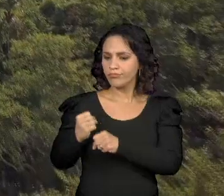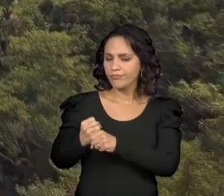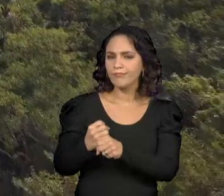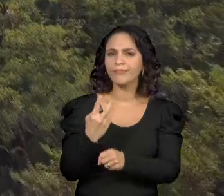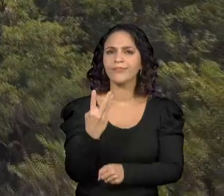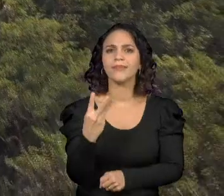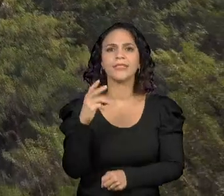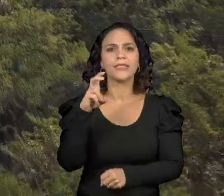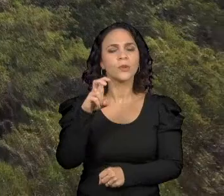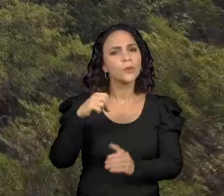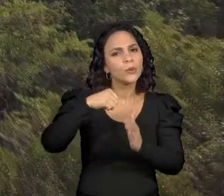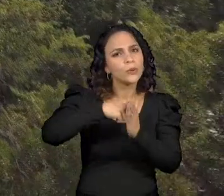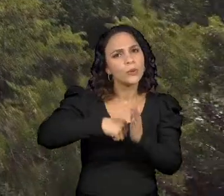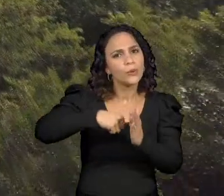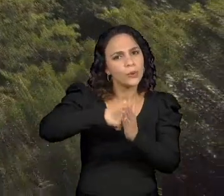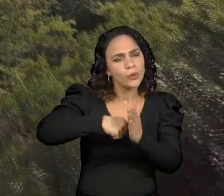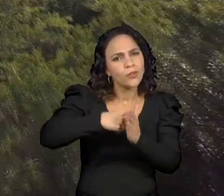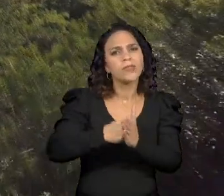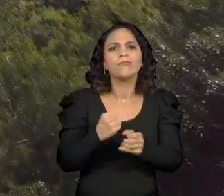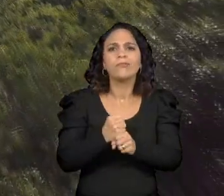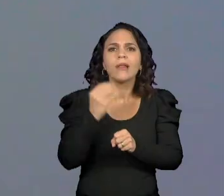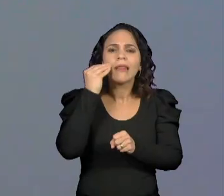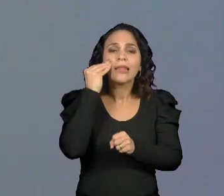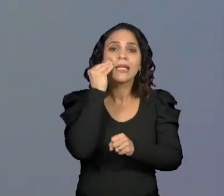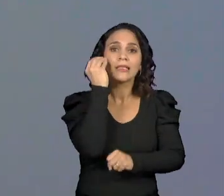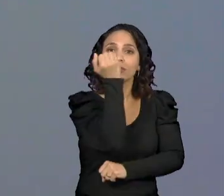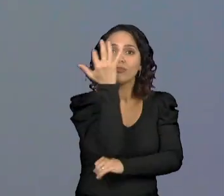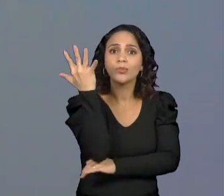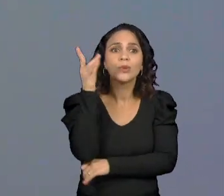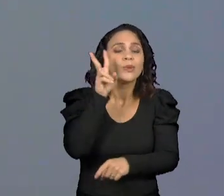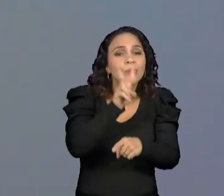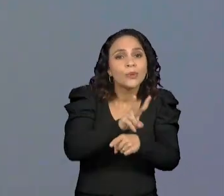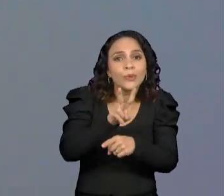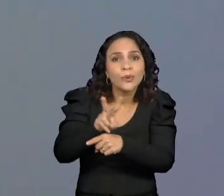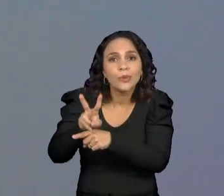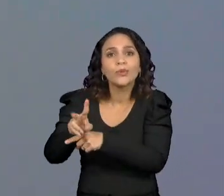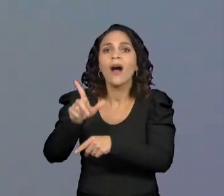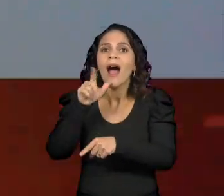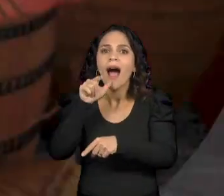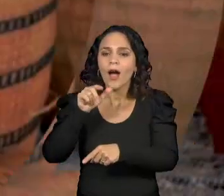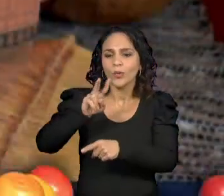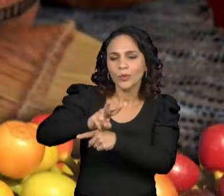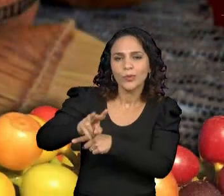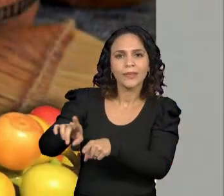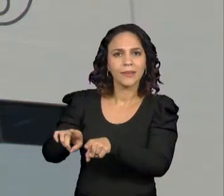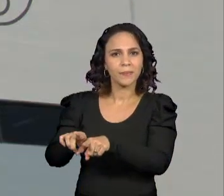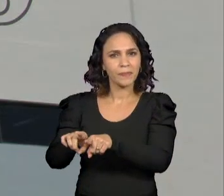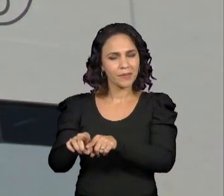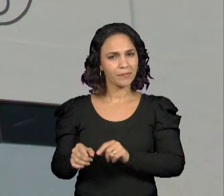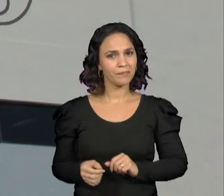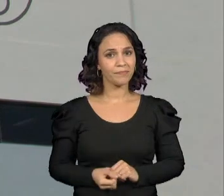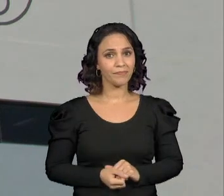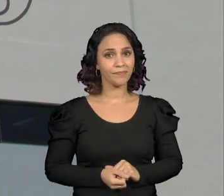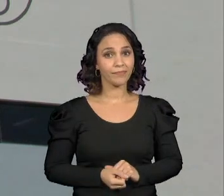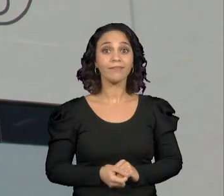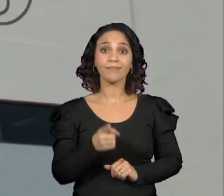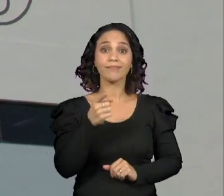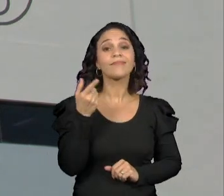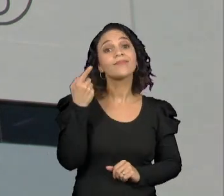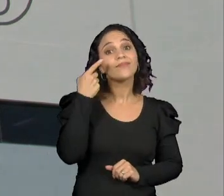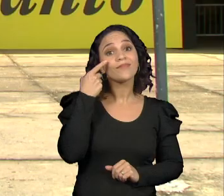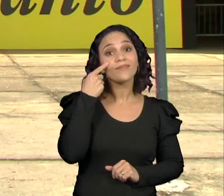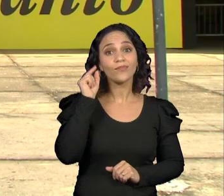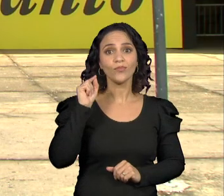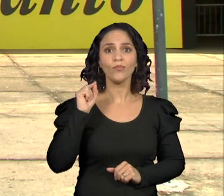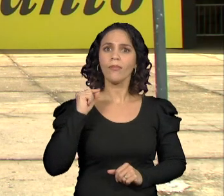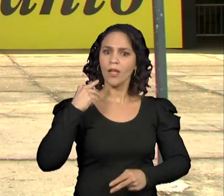anos luta para conservar o que resta da floresta e os recursos hídricos. E você acompanha o sucesso